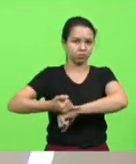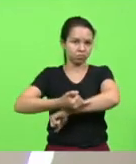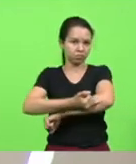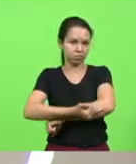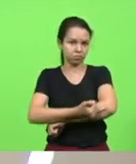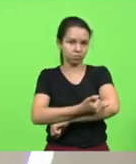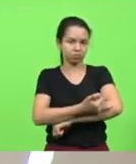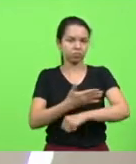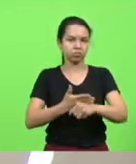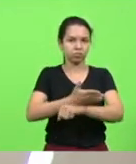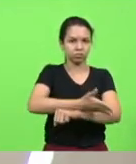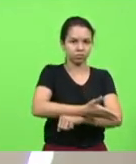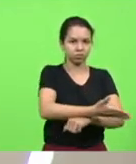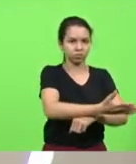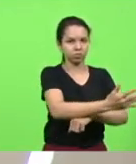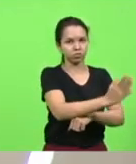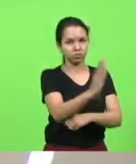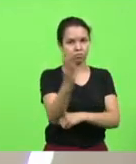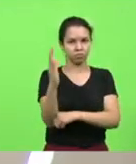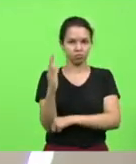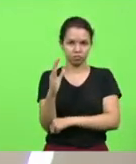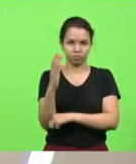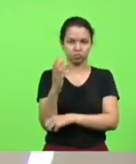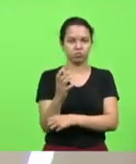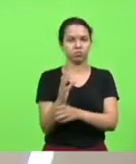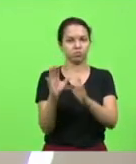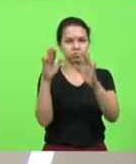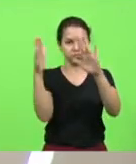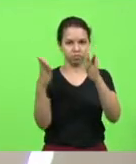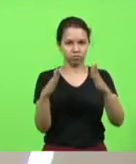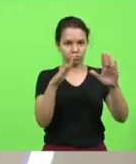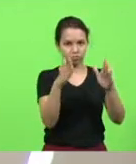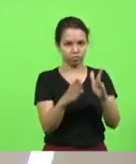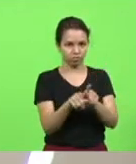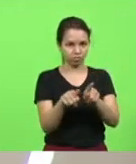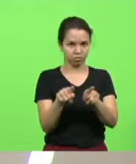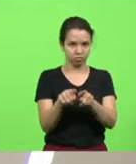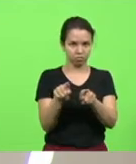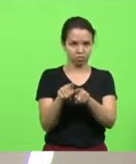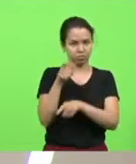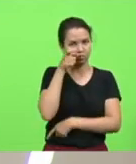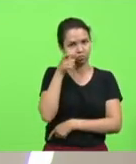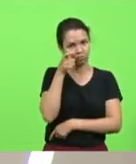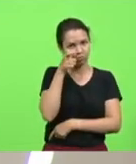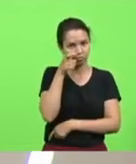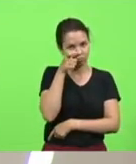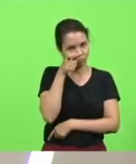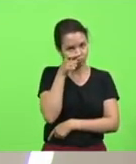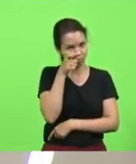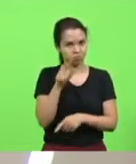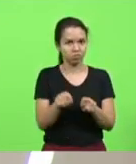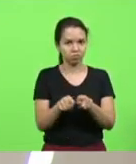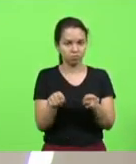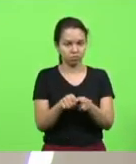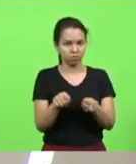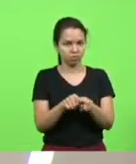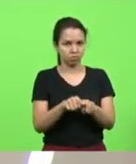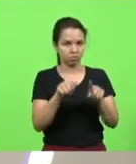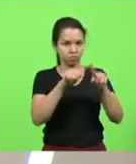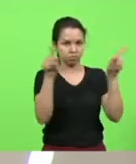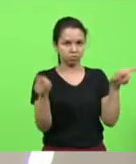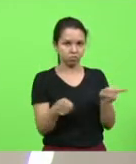de Esculturas e a construção do Parque do Observatório e do Planetário do município de Brusque, em